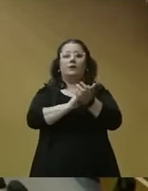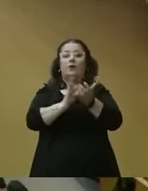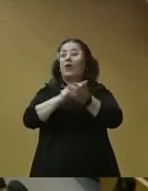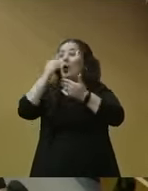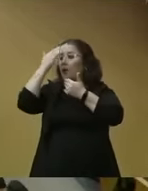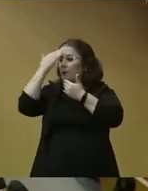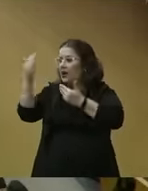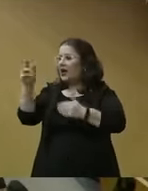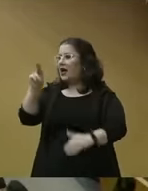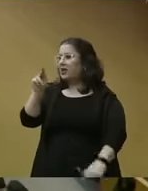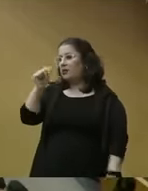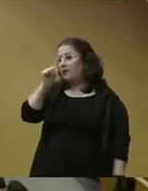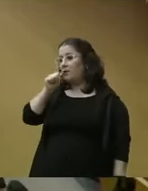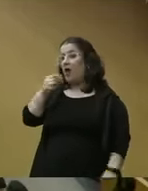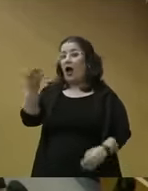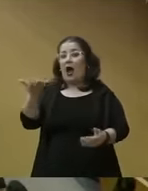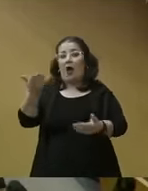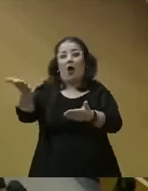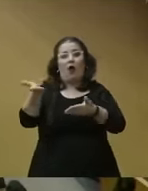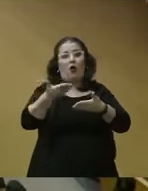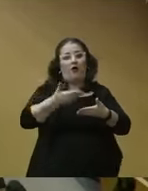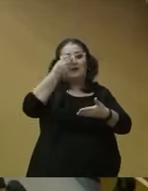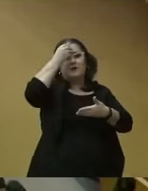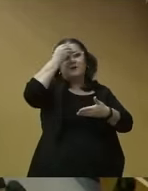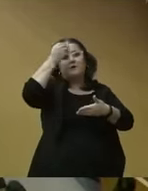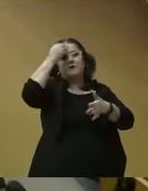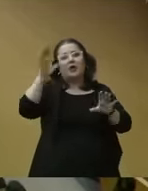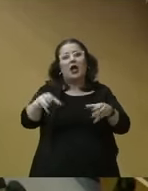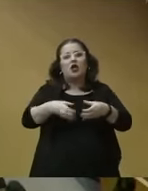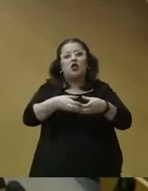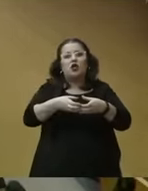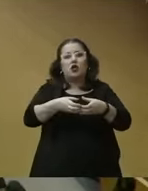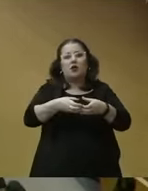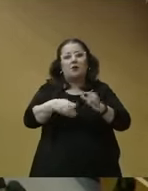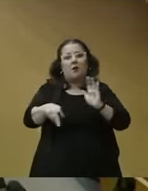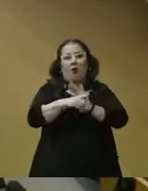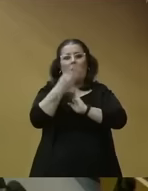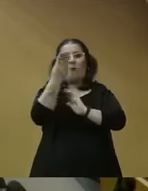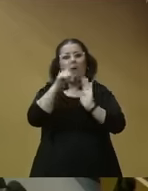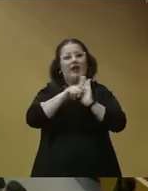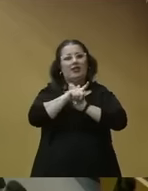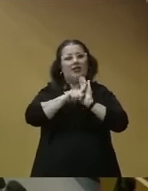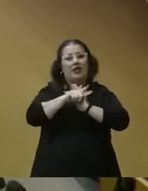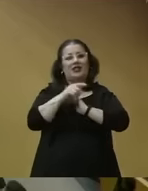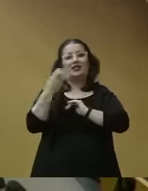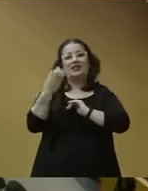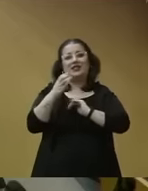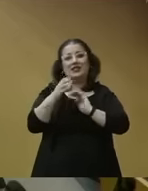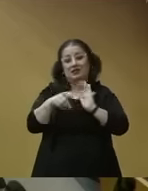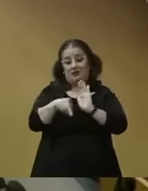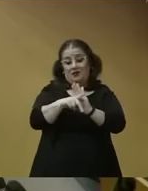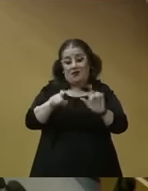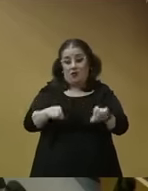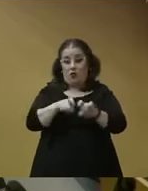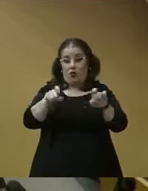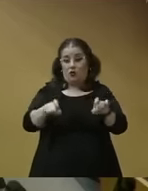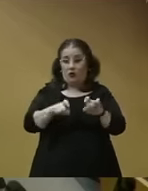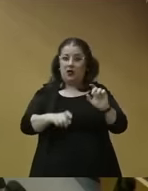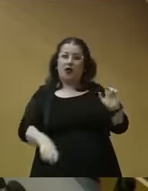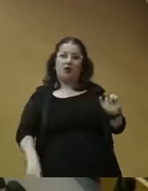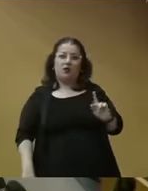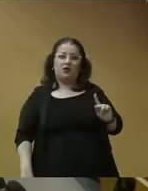Obrigada, professora. Convido o Paraninfo da turma de bacharelado em ciência da computação, professor